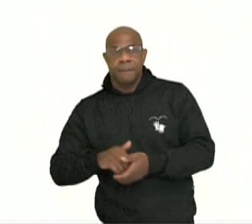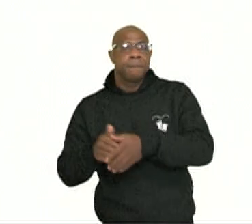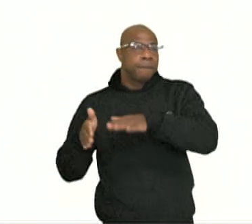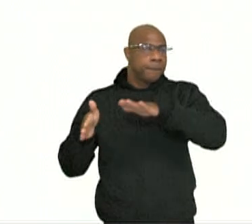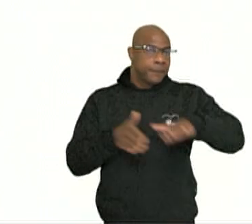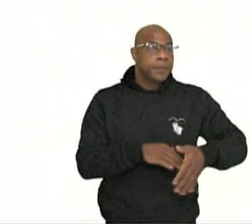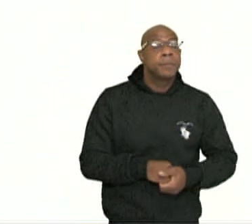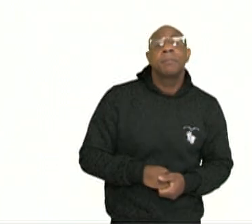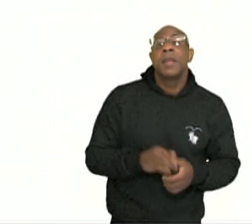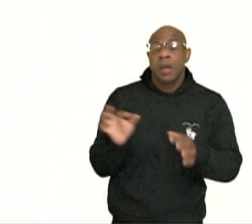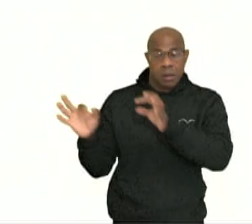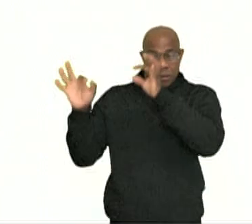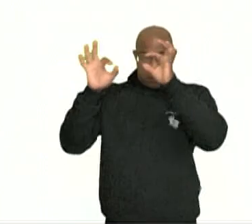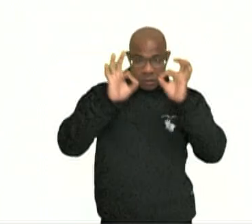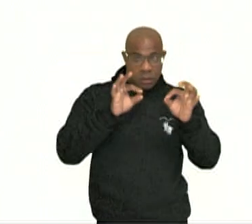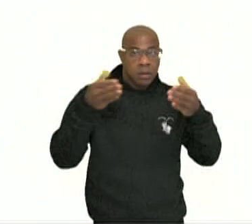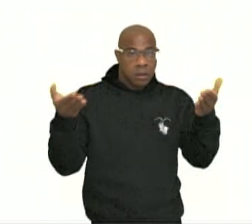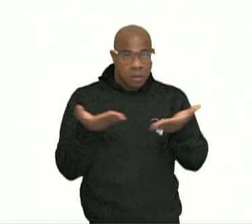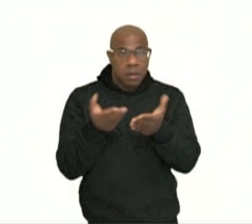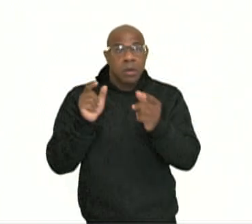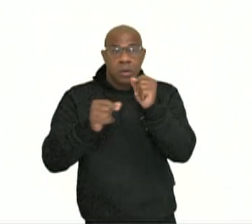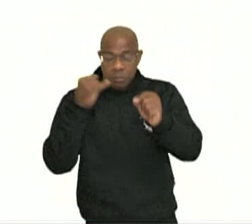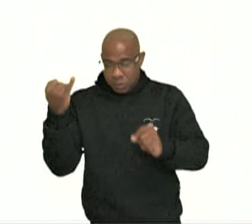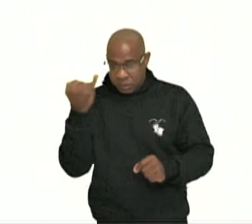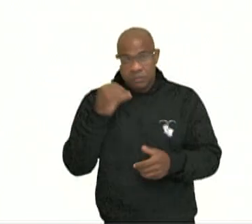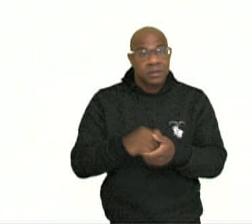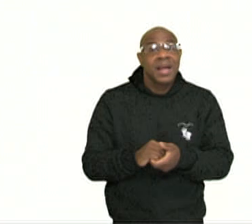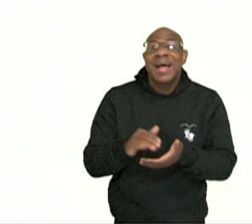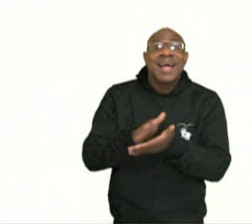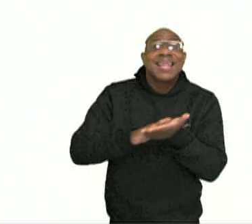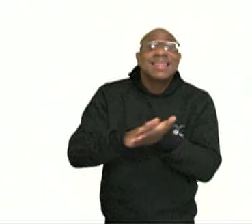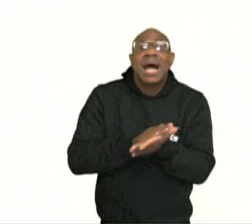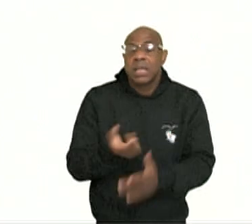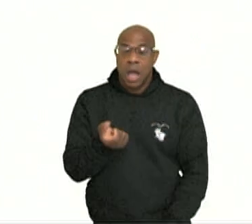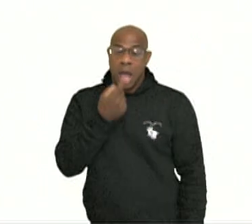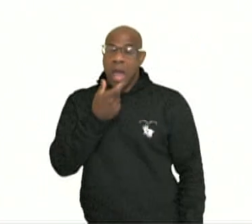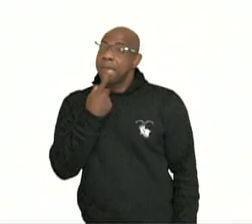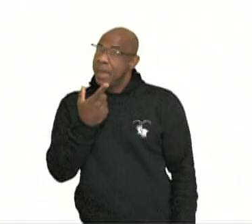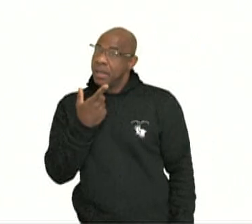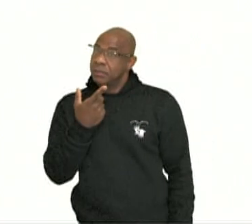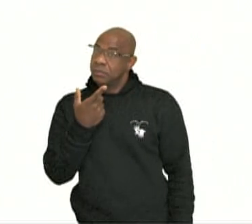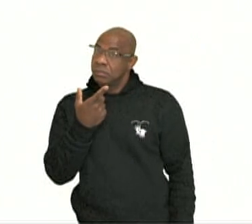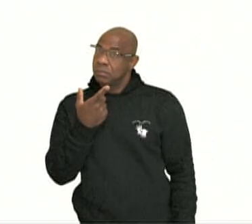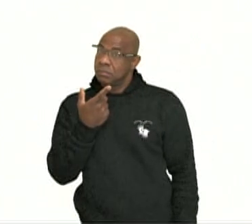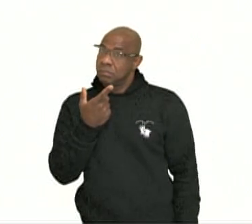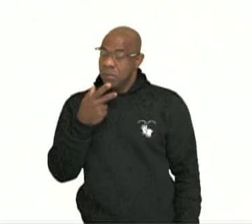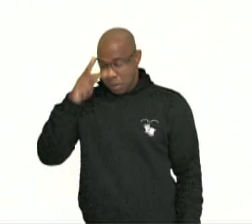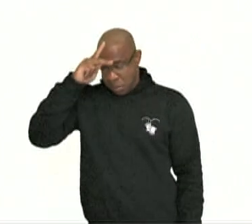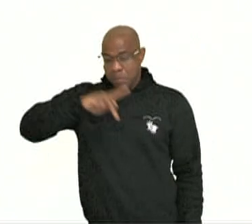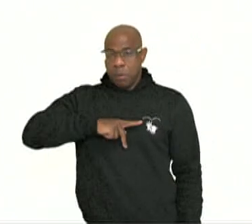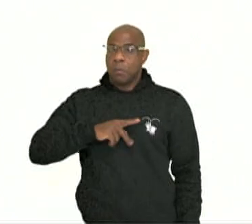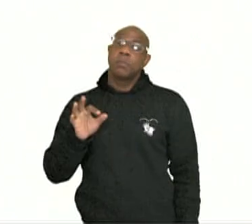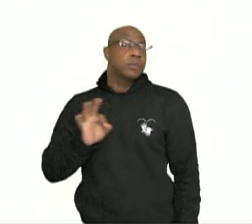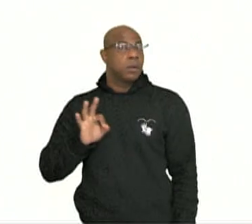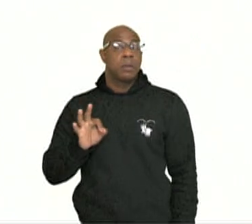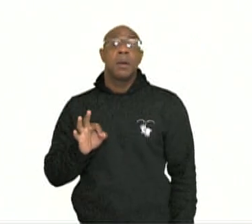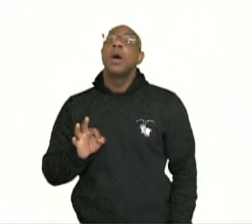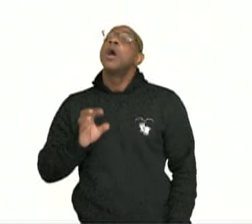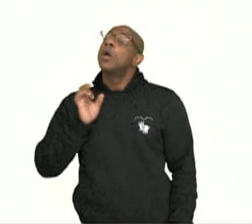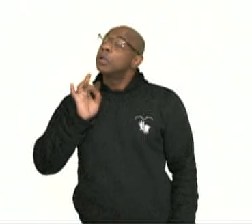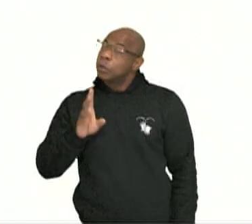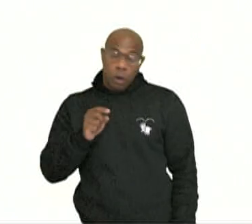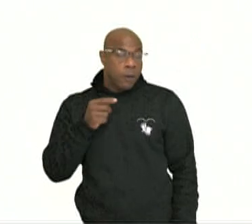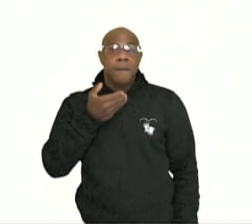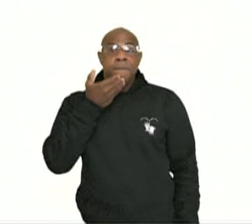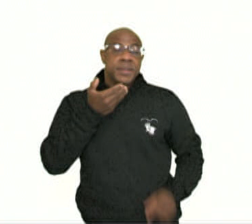sua atenção para um detalhe muito importante, nada de tomar remédio sem prescrição médica. Tomar remédio somente com a